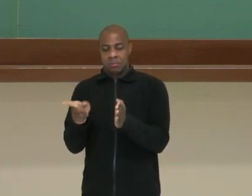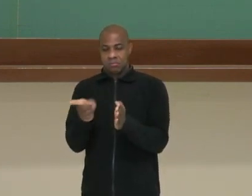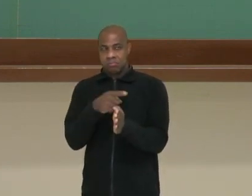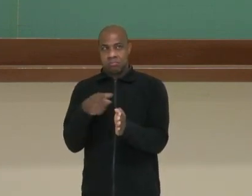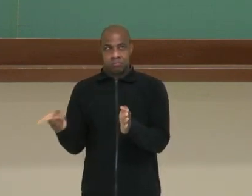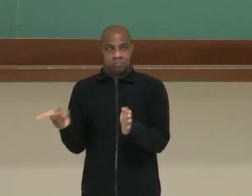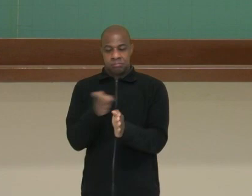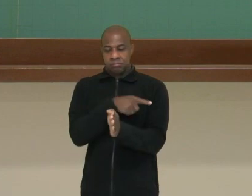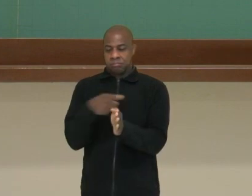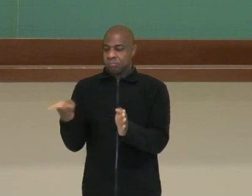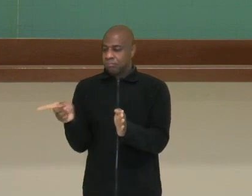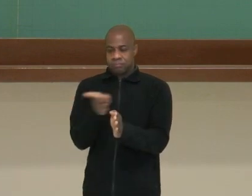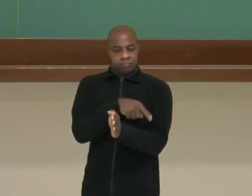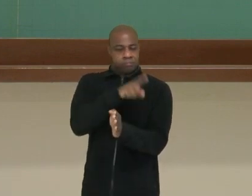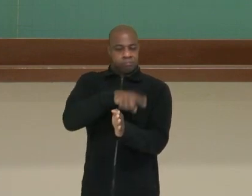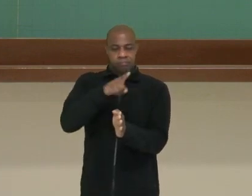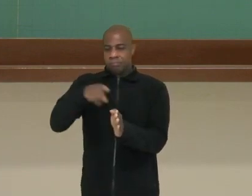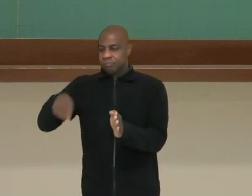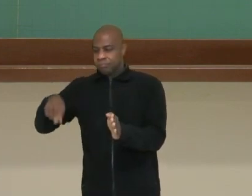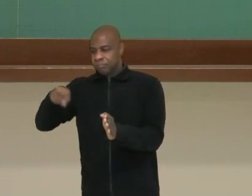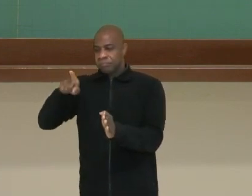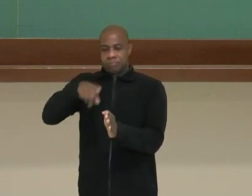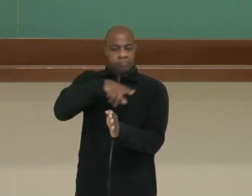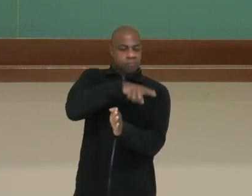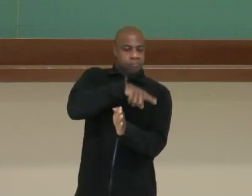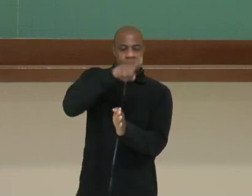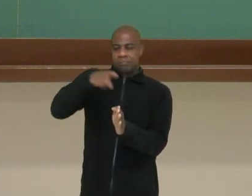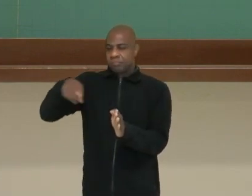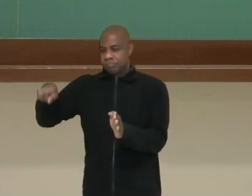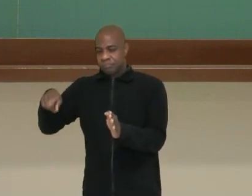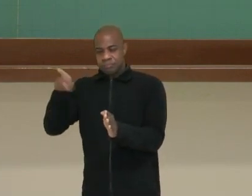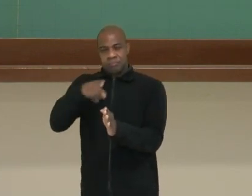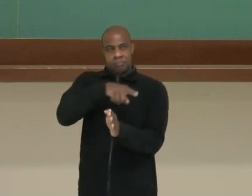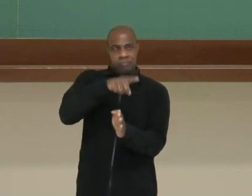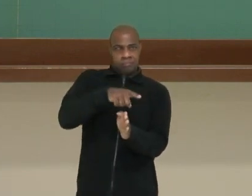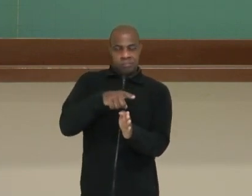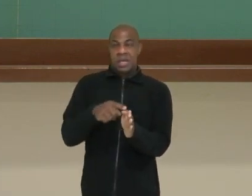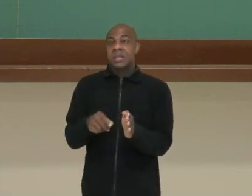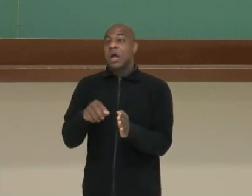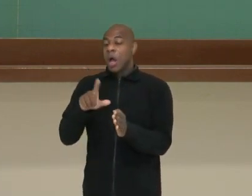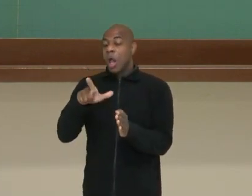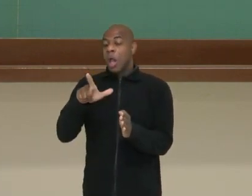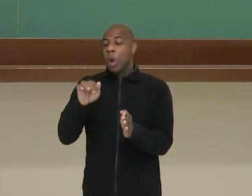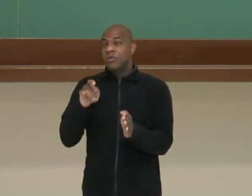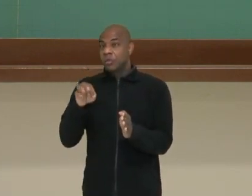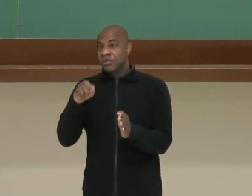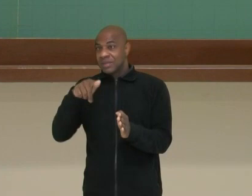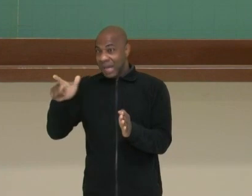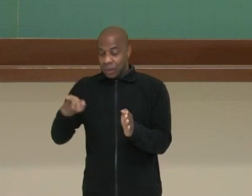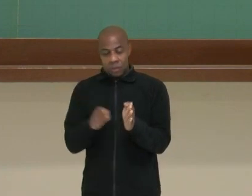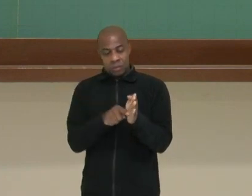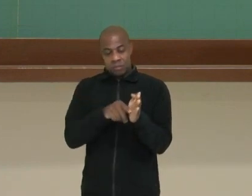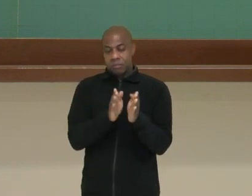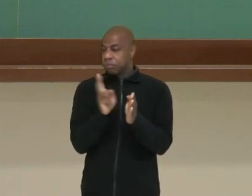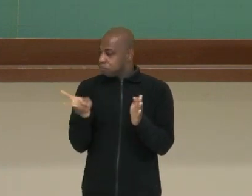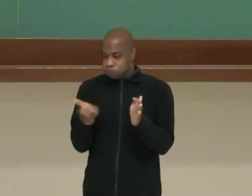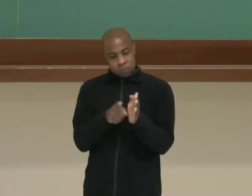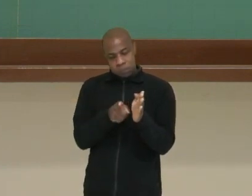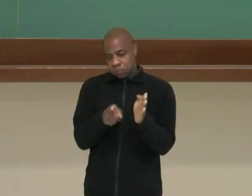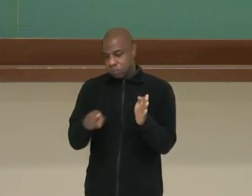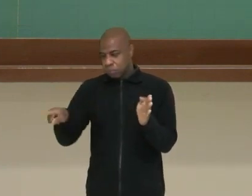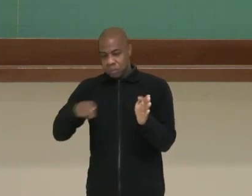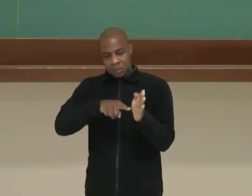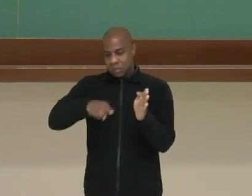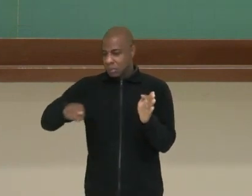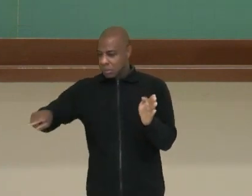se propaga para outras direções. Então, longitudinal, a vibração da fonte, ela se dá na mesma direção da propagação